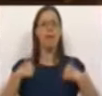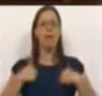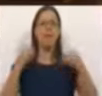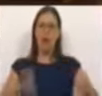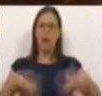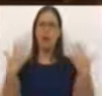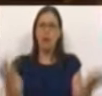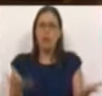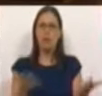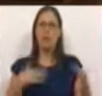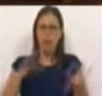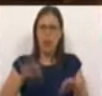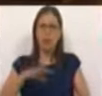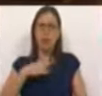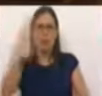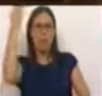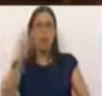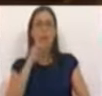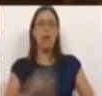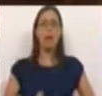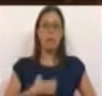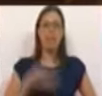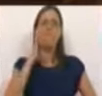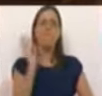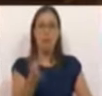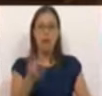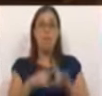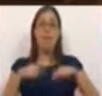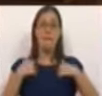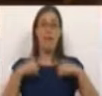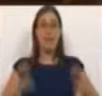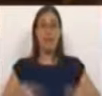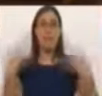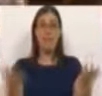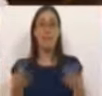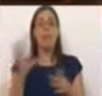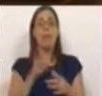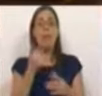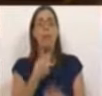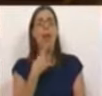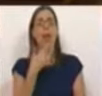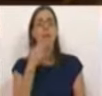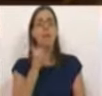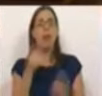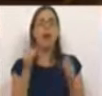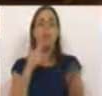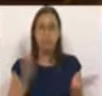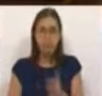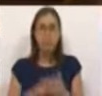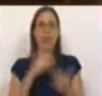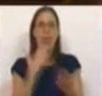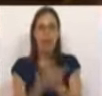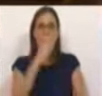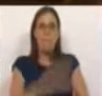esta iniciativa, Sr. Presidente, possam sentir que valeu a pena tomar esta iniciativa e do que boas palavras, o que houve foi de facto